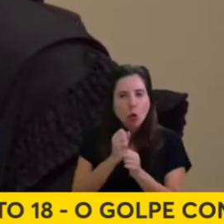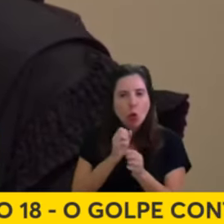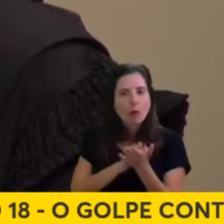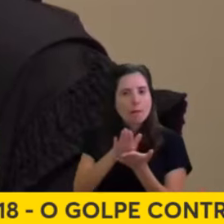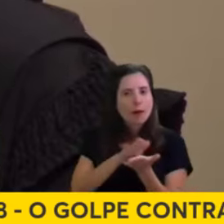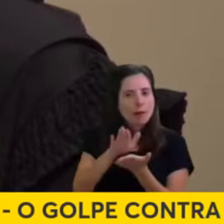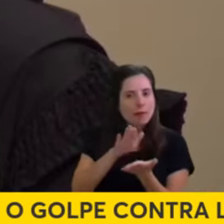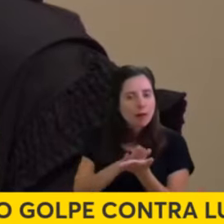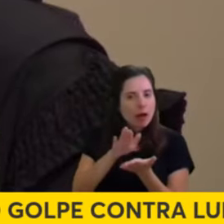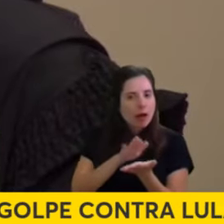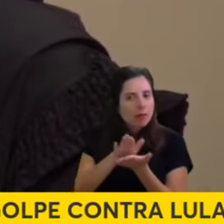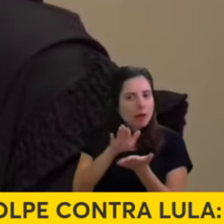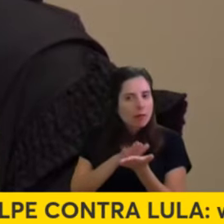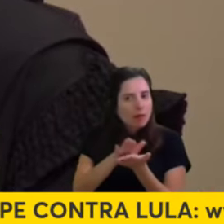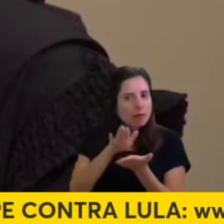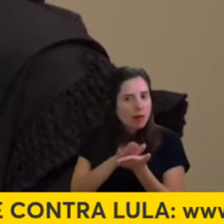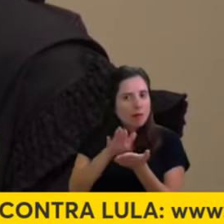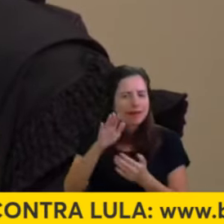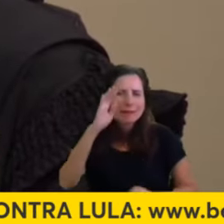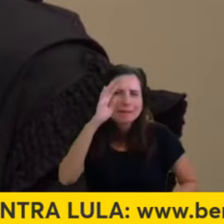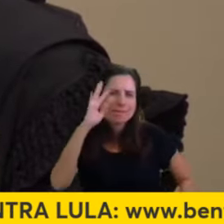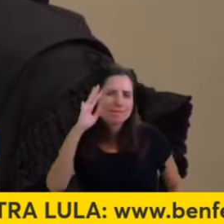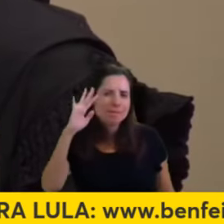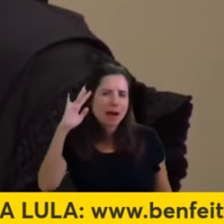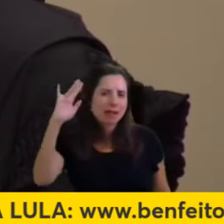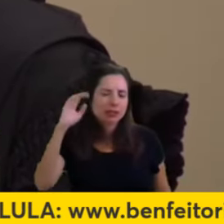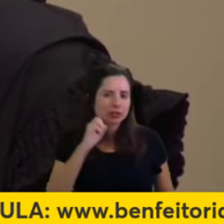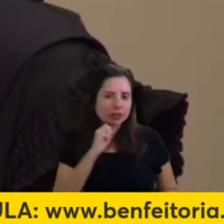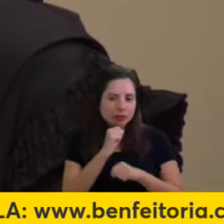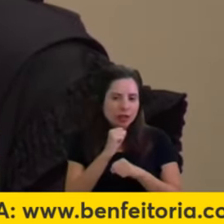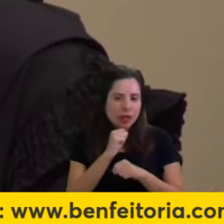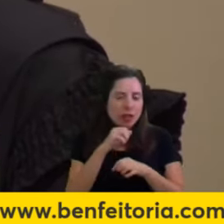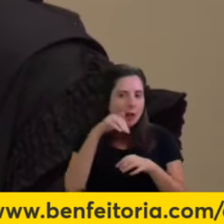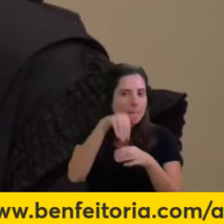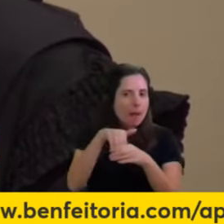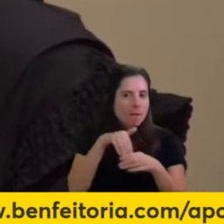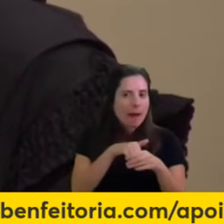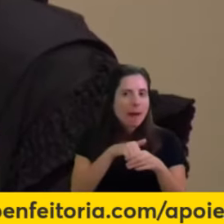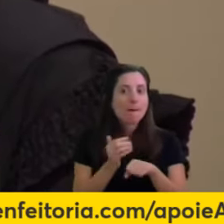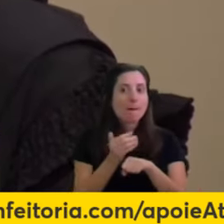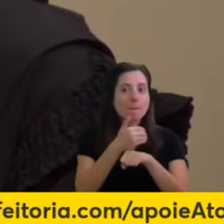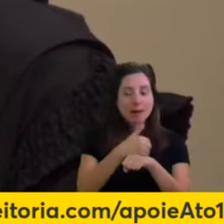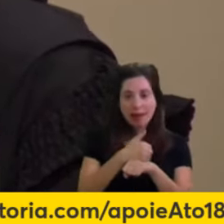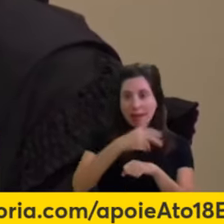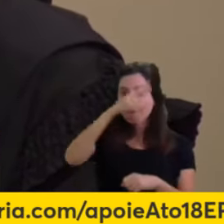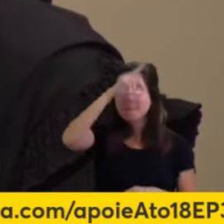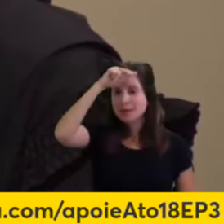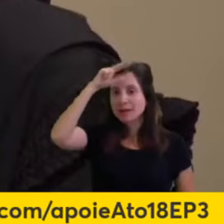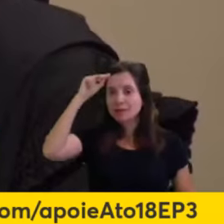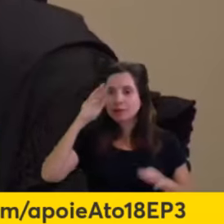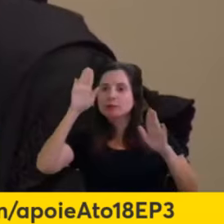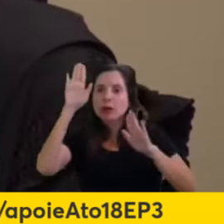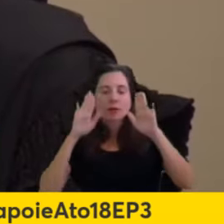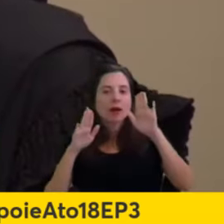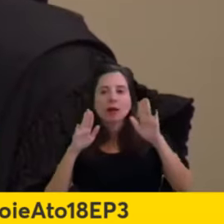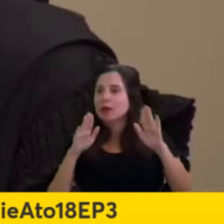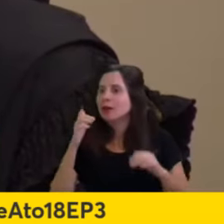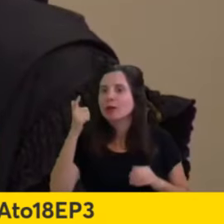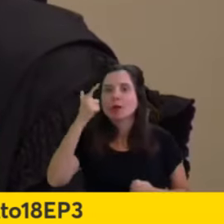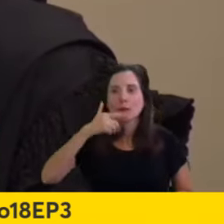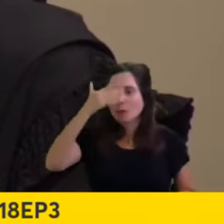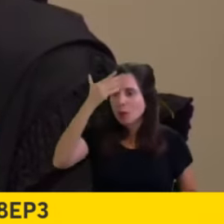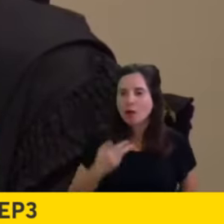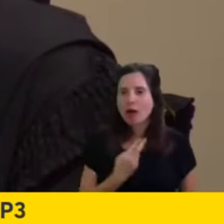perigosa para o arbítrio imagine-se nas eleições que se avizinham pré-candidato a prefeito não consegue em convenção aprovar seu nome